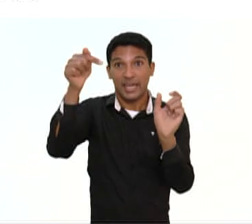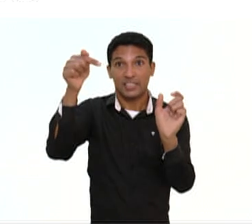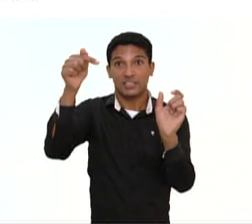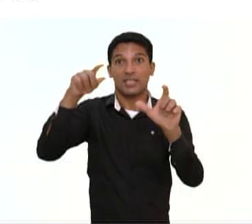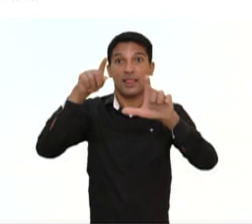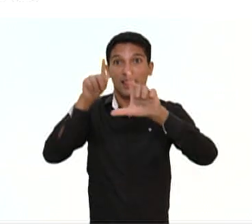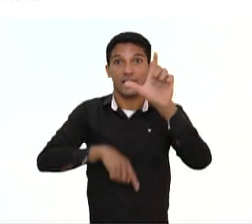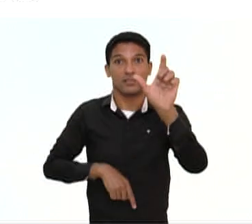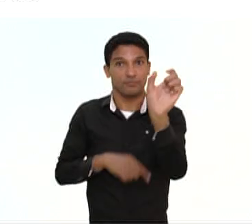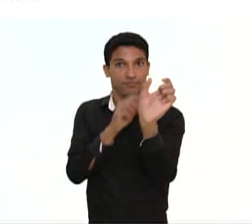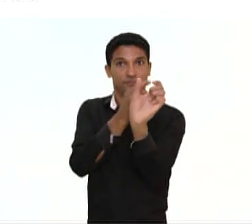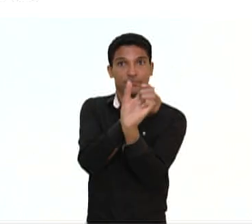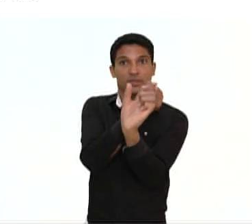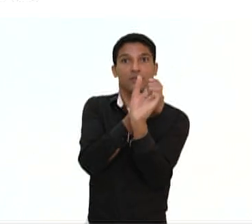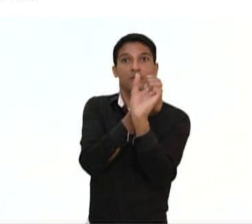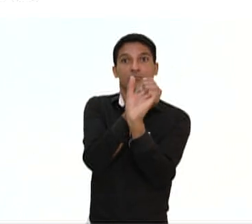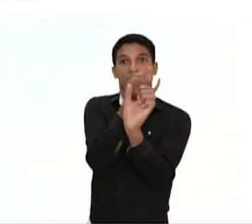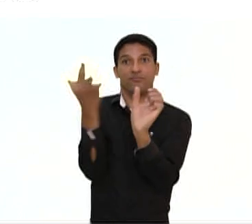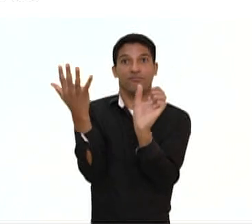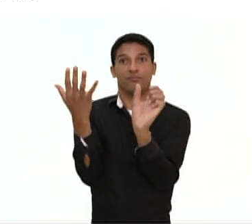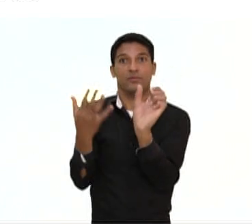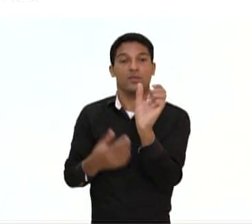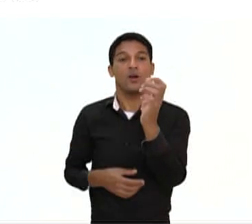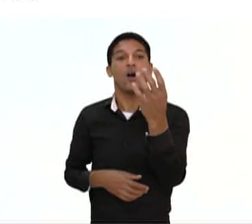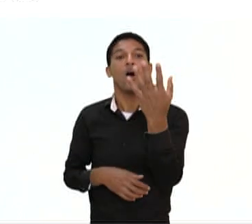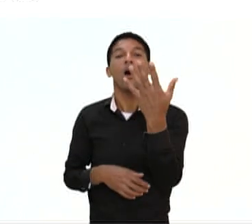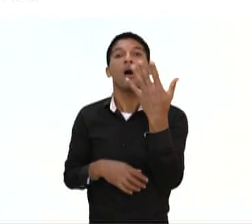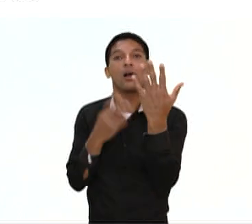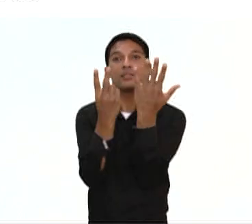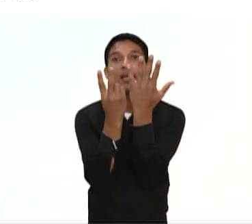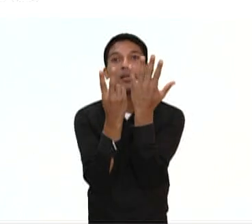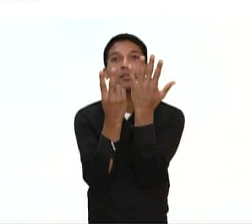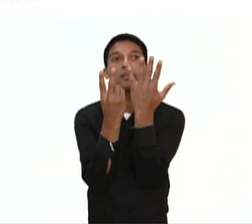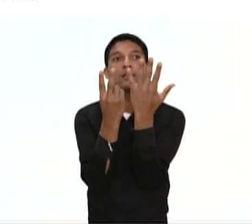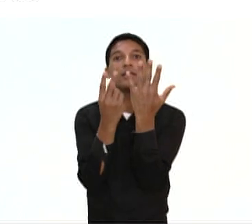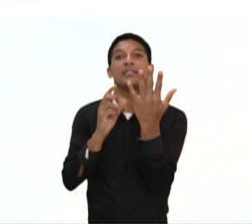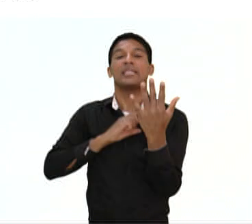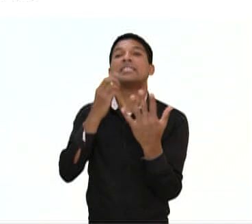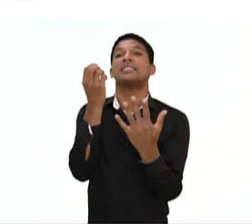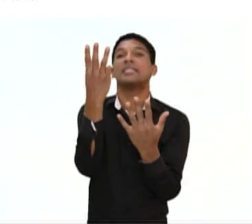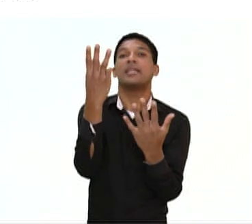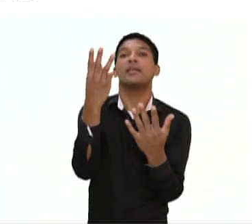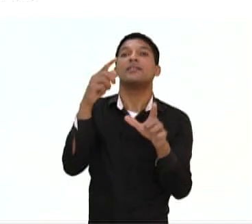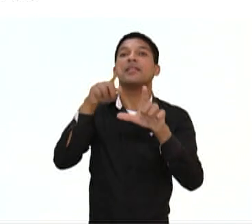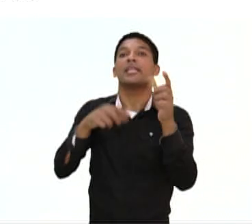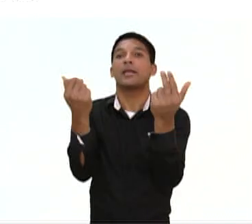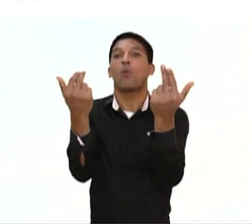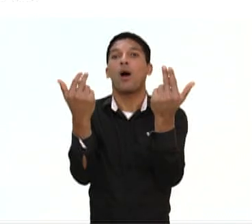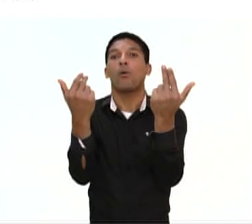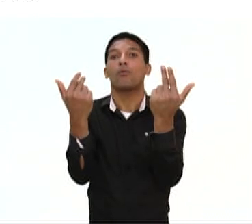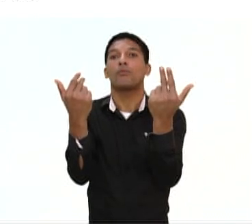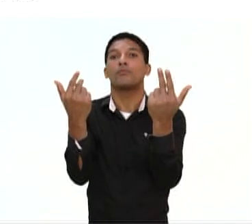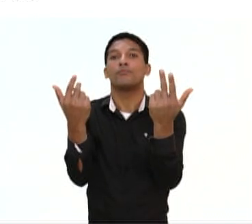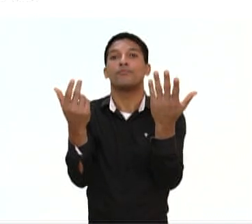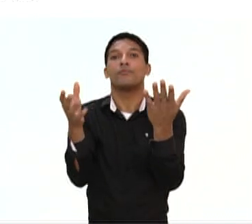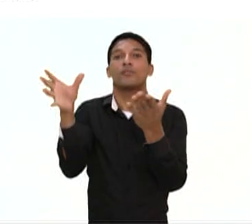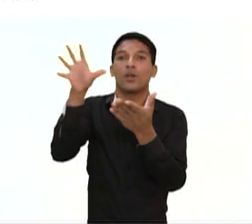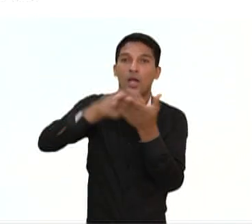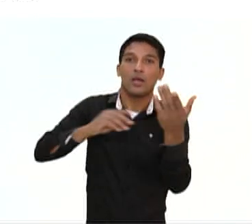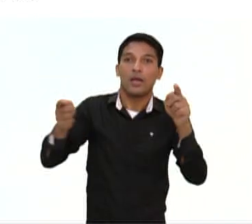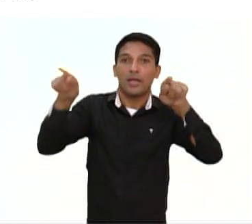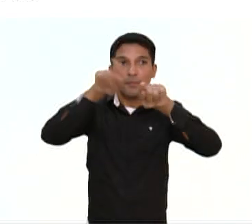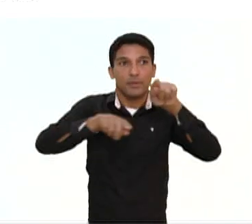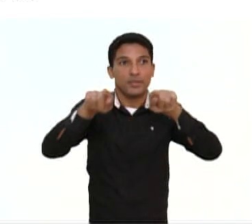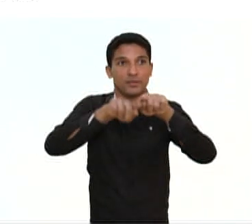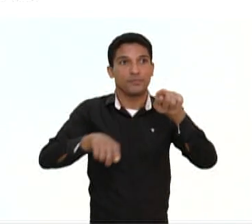palavra, 3 são S's, tá? São 3 letras repetidas. Então, eu tenho 7